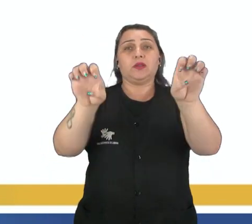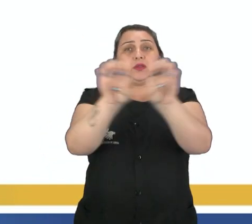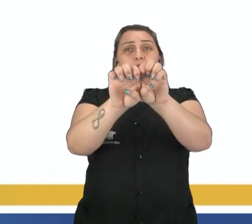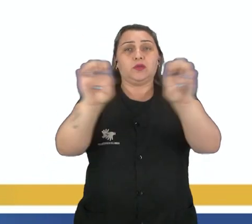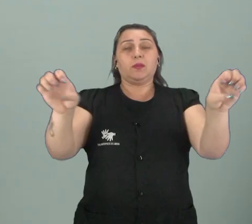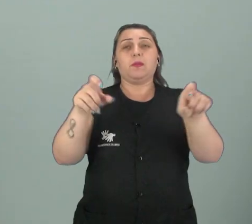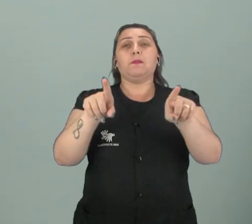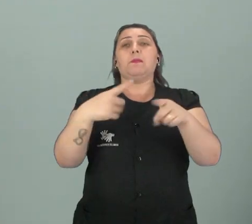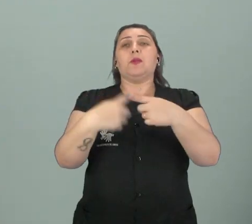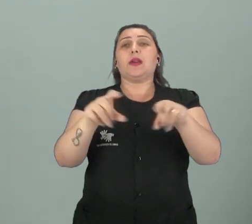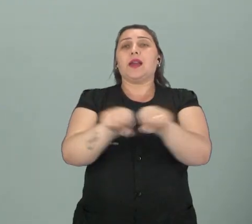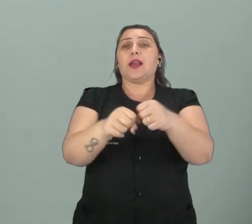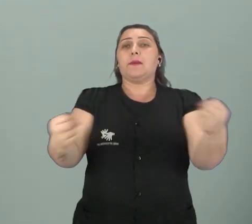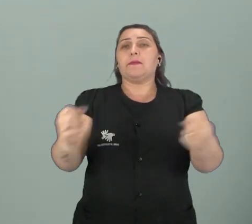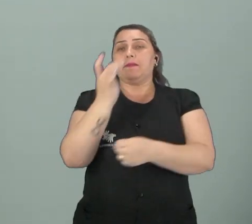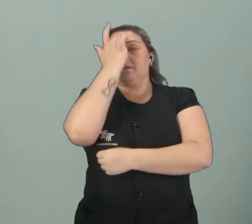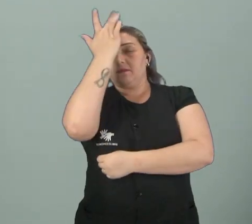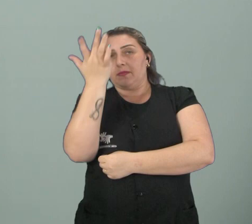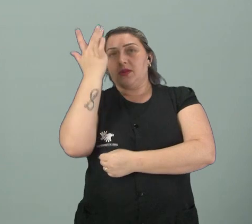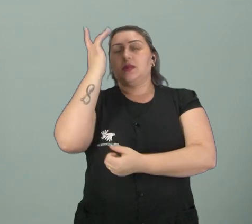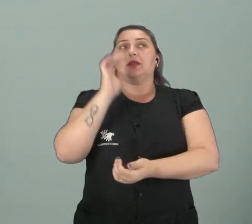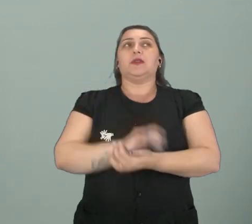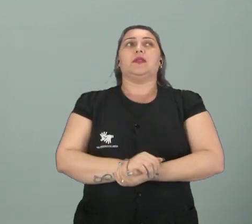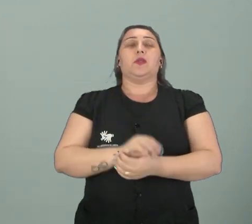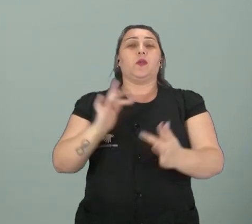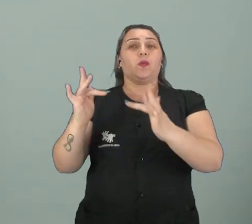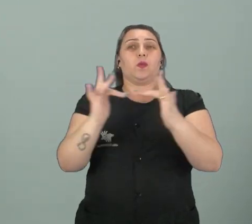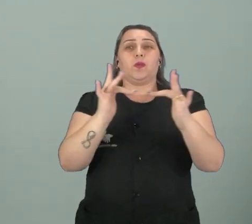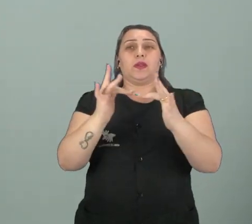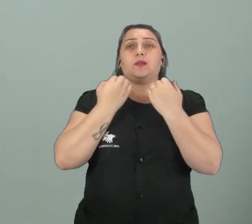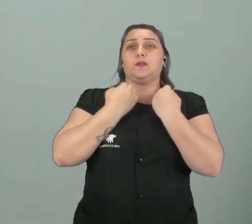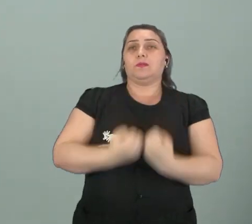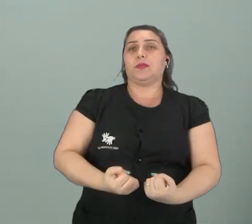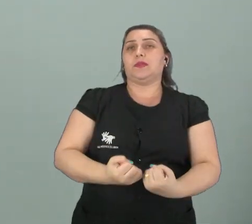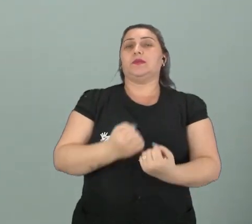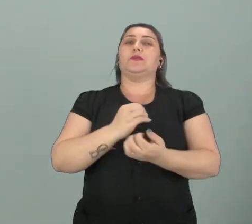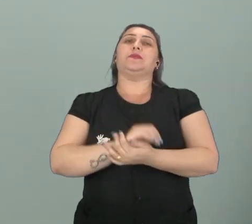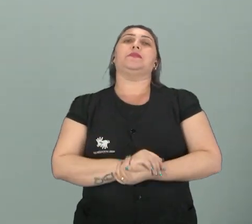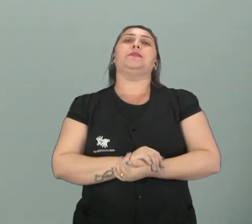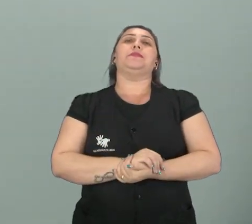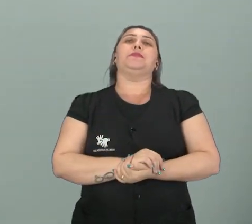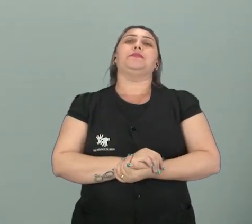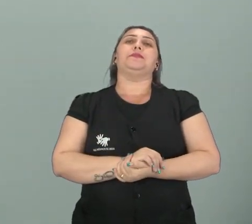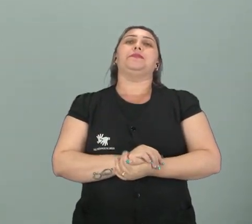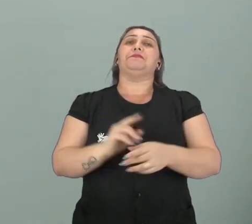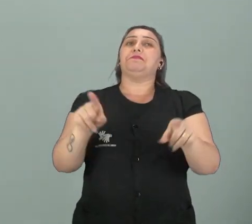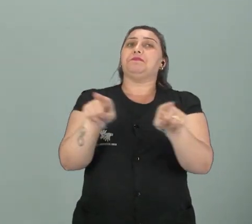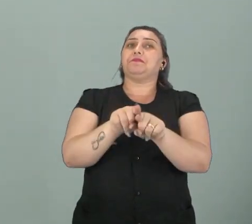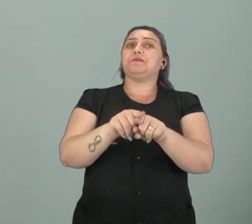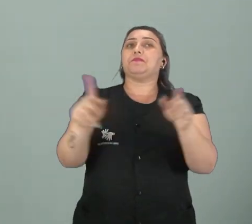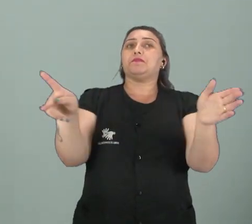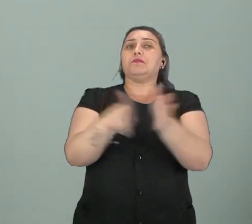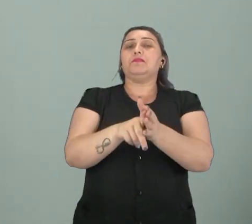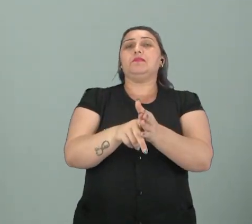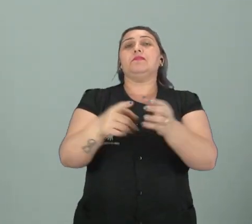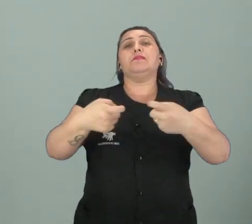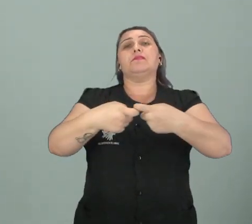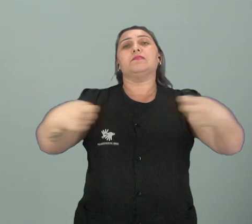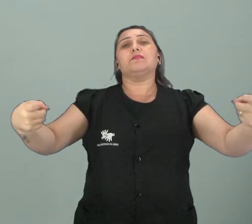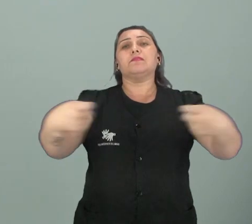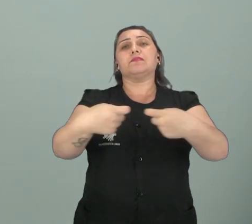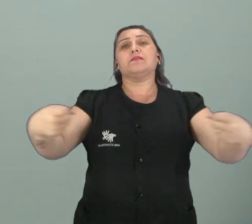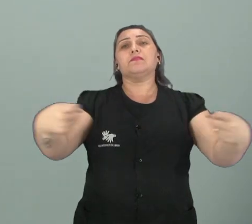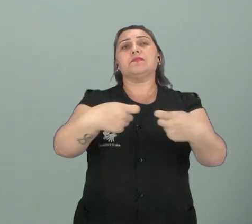porque ele se quebraria muito fácil à medida que ele tivesse em contato com o peso. E além dessa propriedade, a gente tem uma